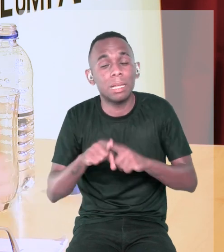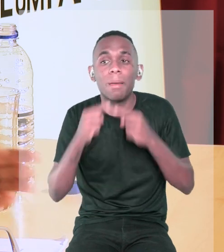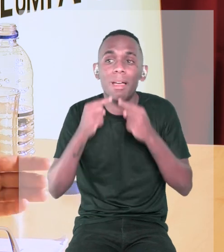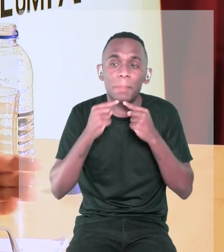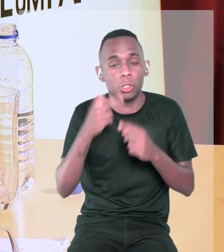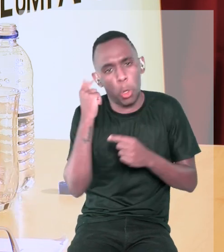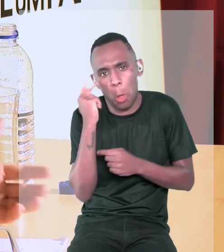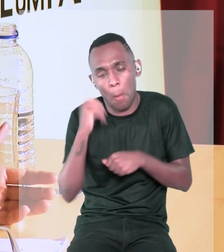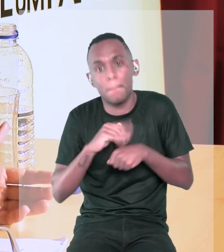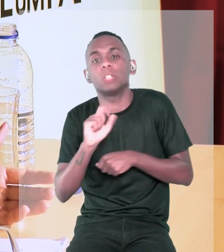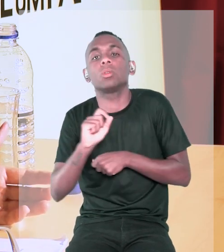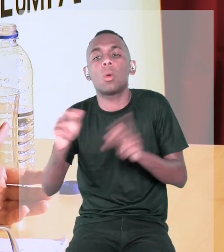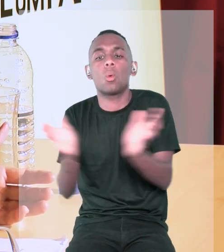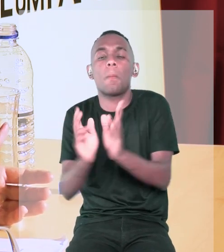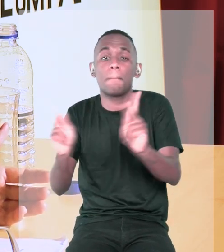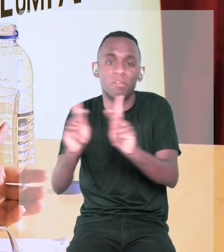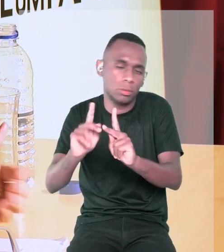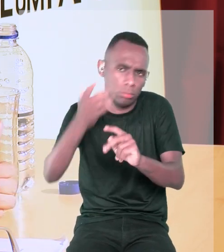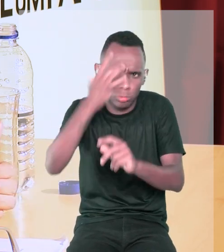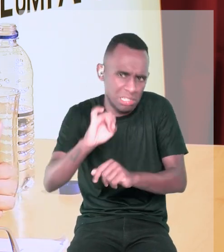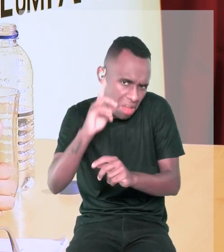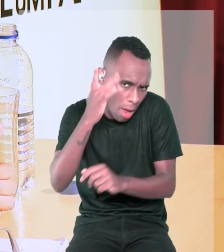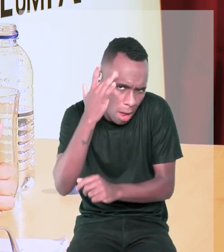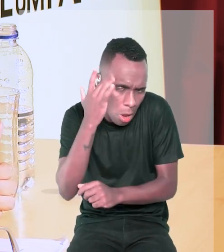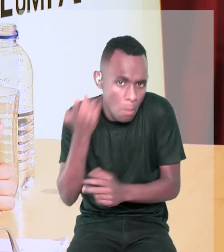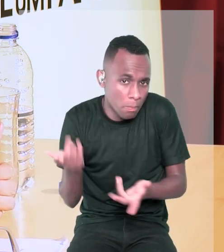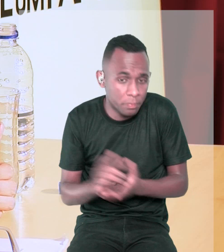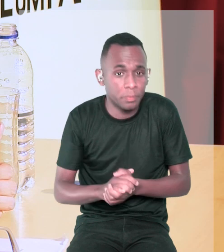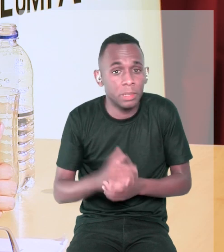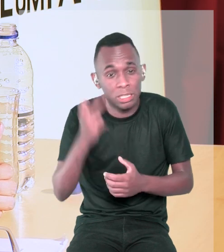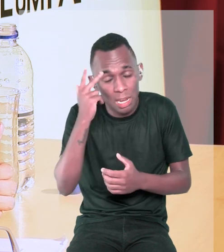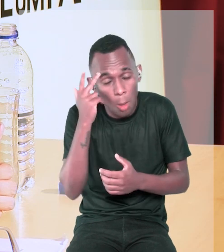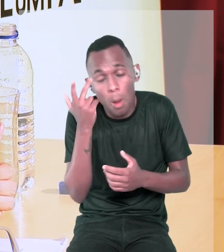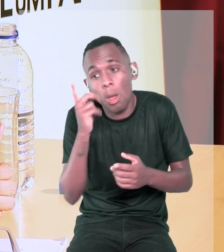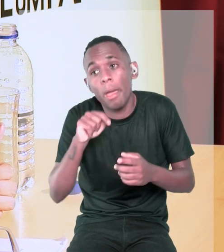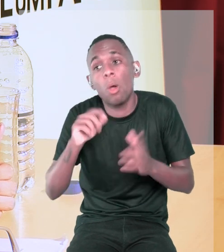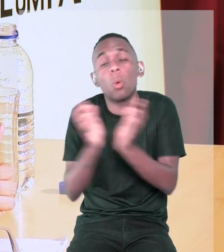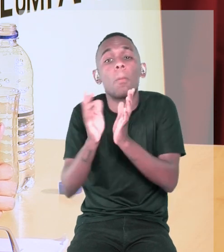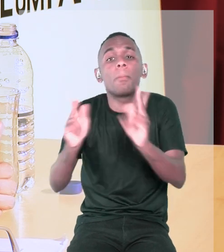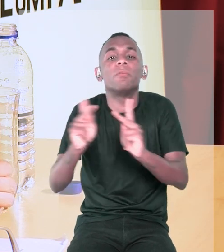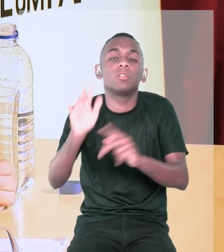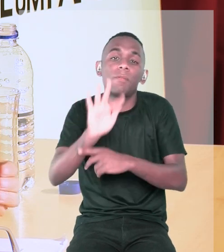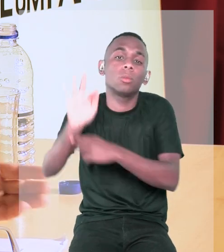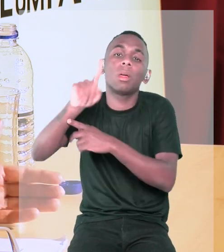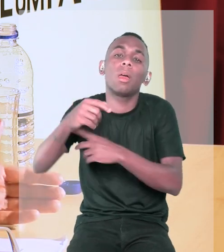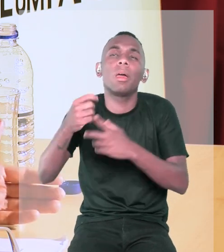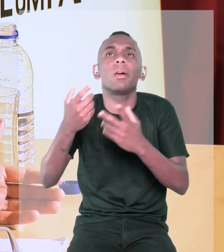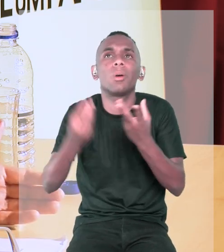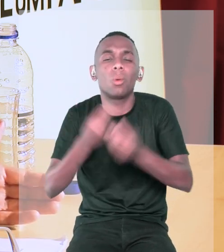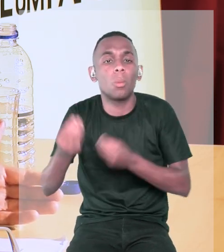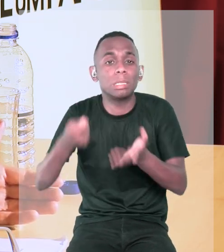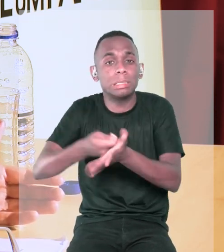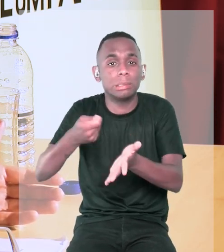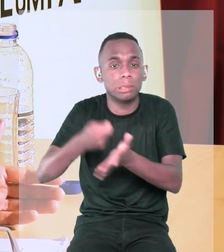professores universitários é o quanto a cobrança por produtividade impõe uma maquinaria de